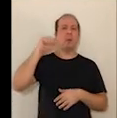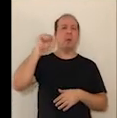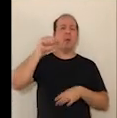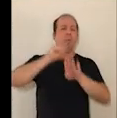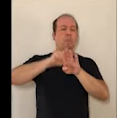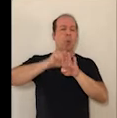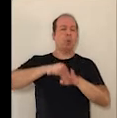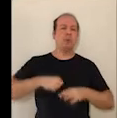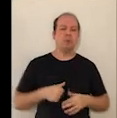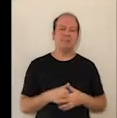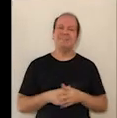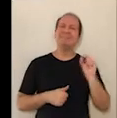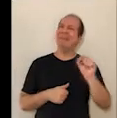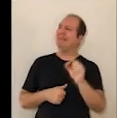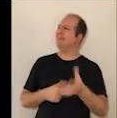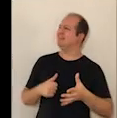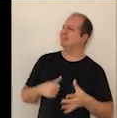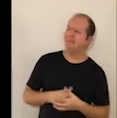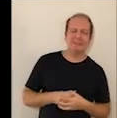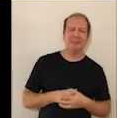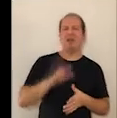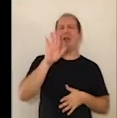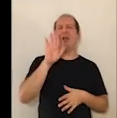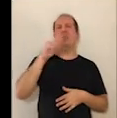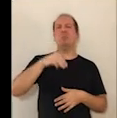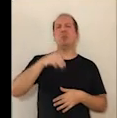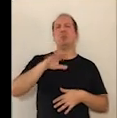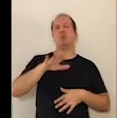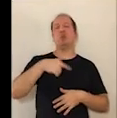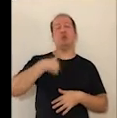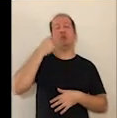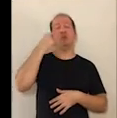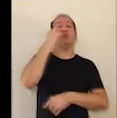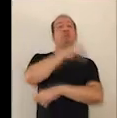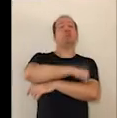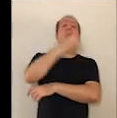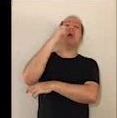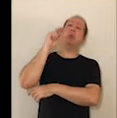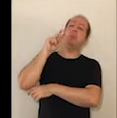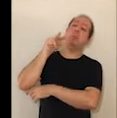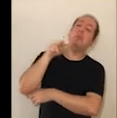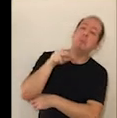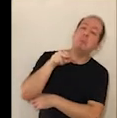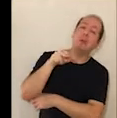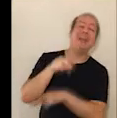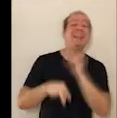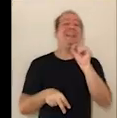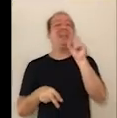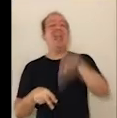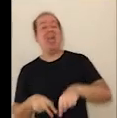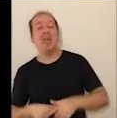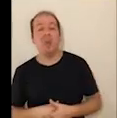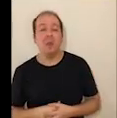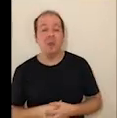porta. Quem será? Um minutinho. Deixa eu ver aqui da janela. Quem